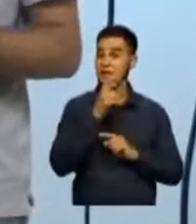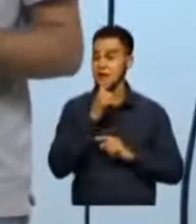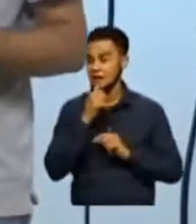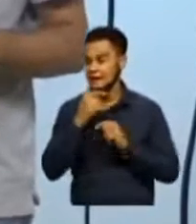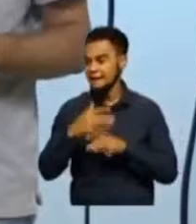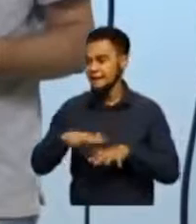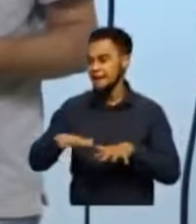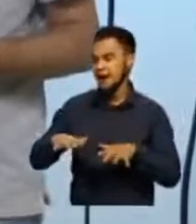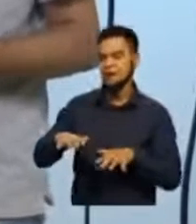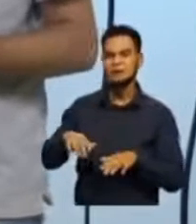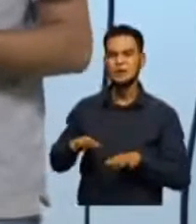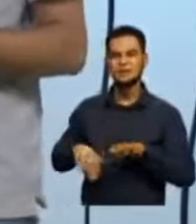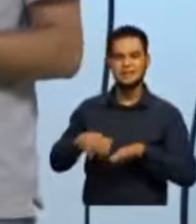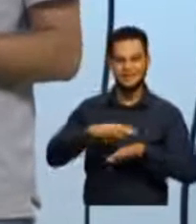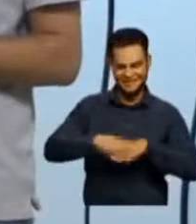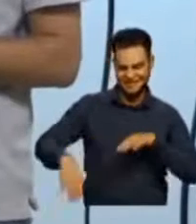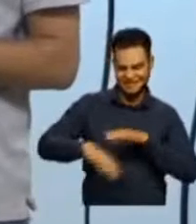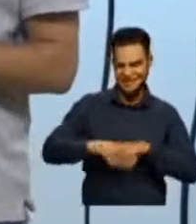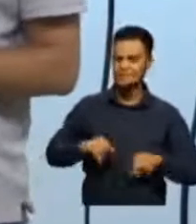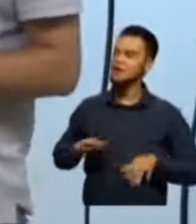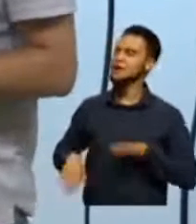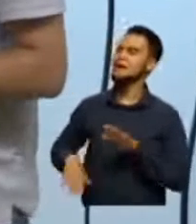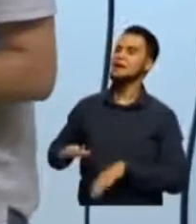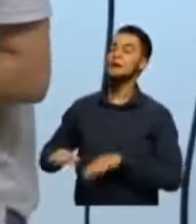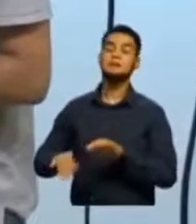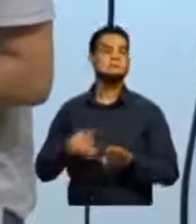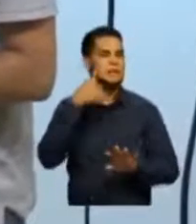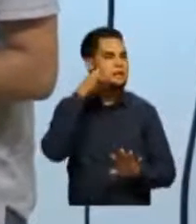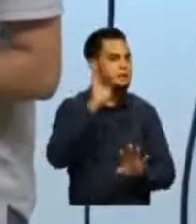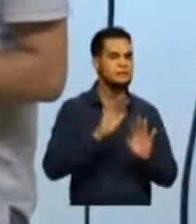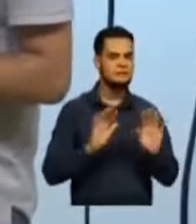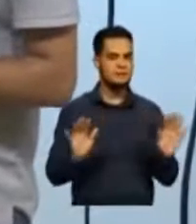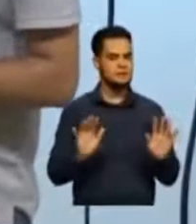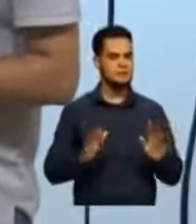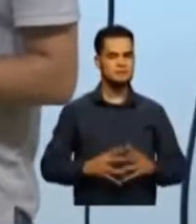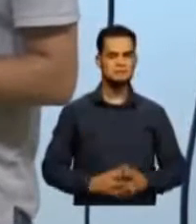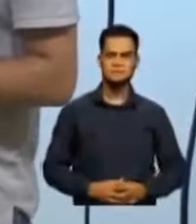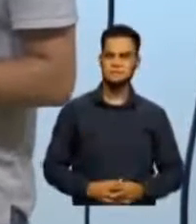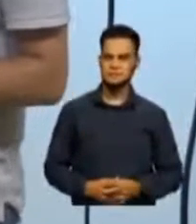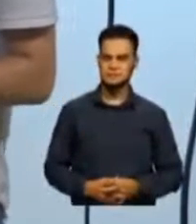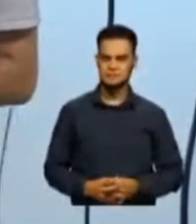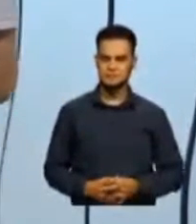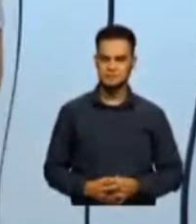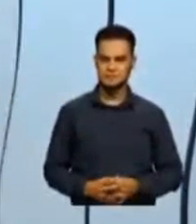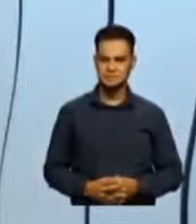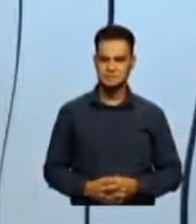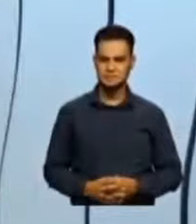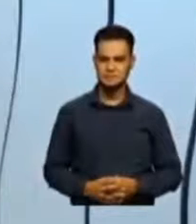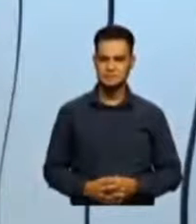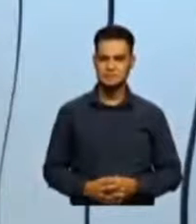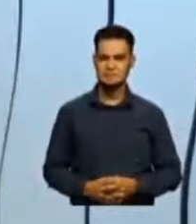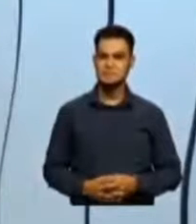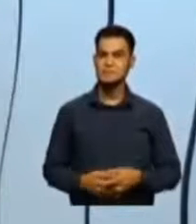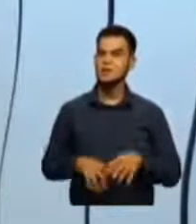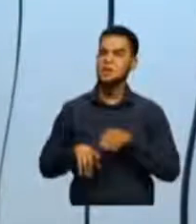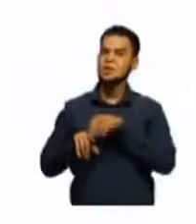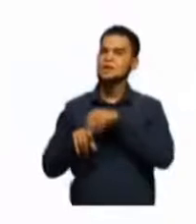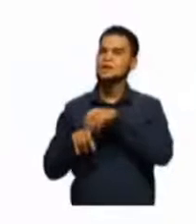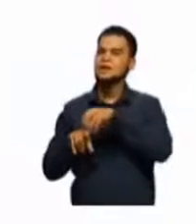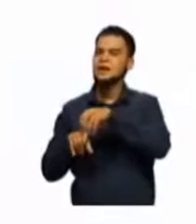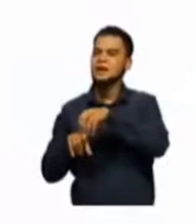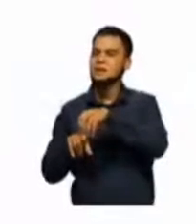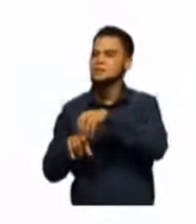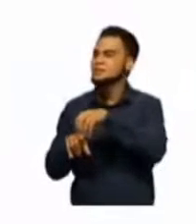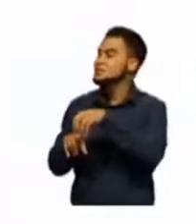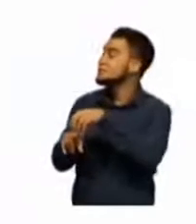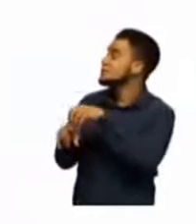tenha a presença desses caramujos. Então vamos lá. Esse daqui é o caramujo. Olha, a conchinha dele,